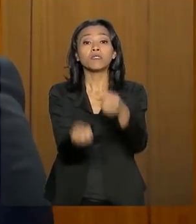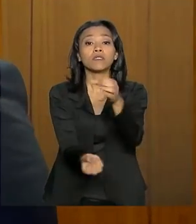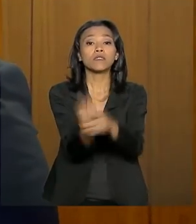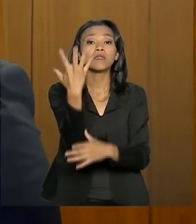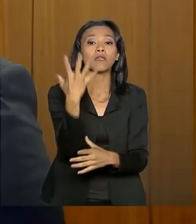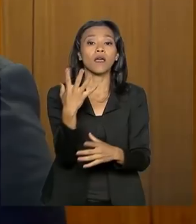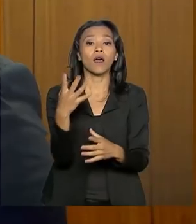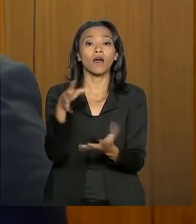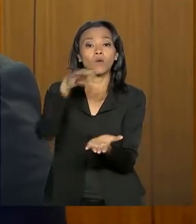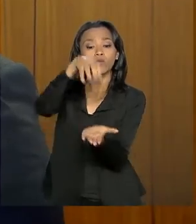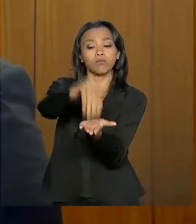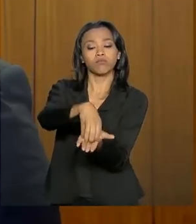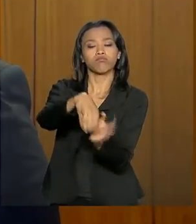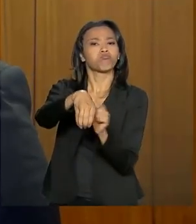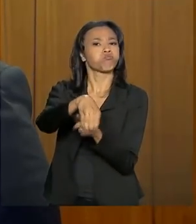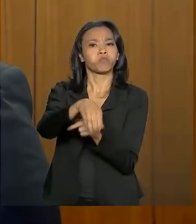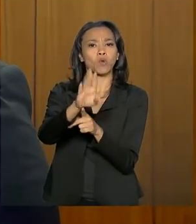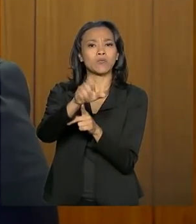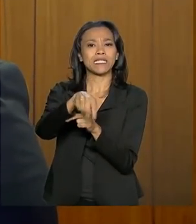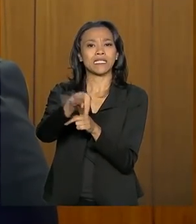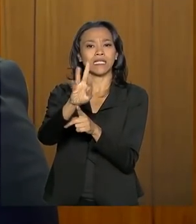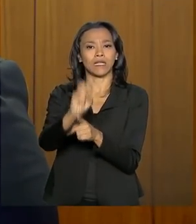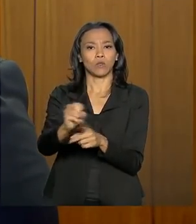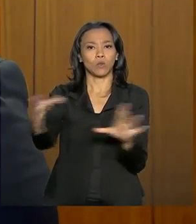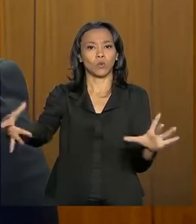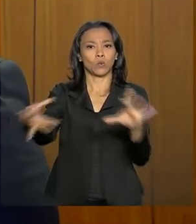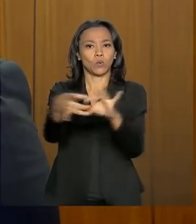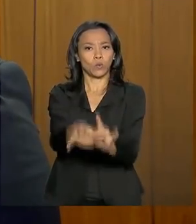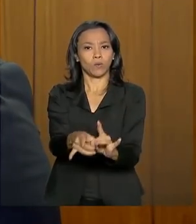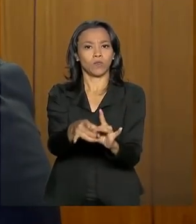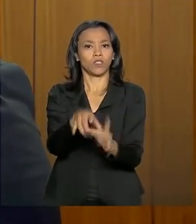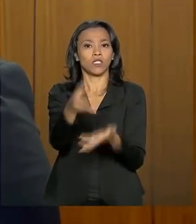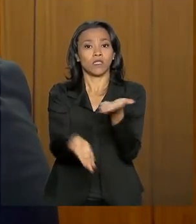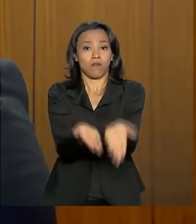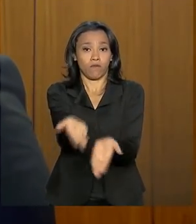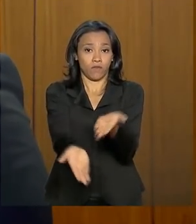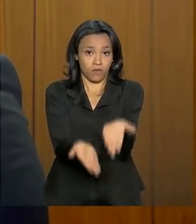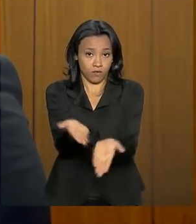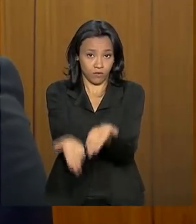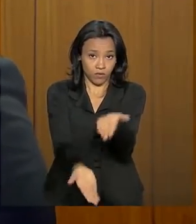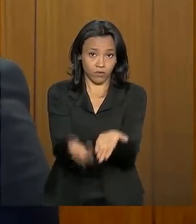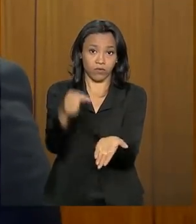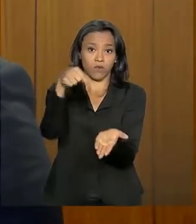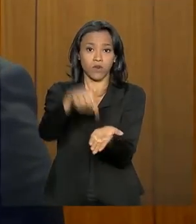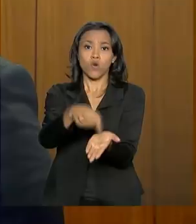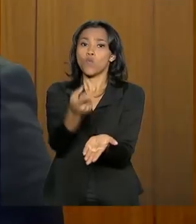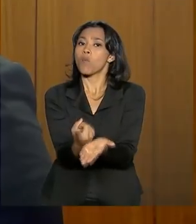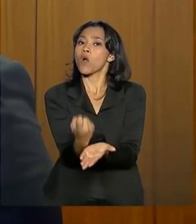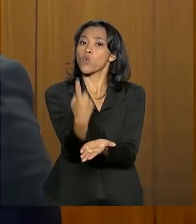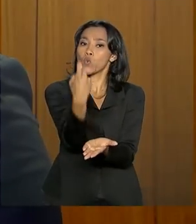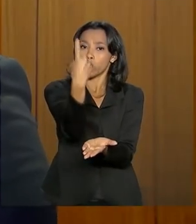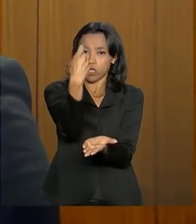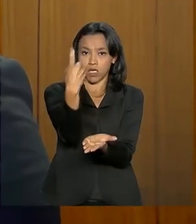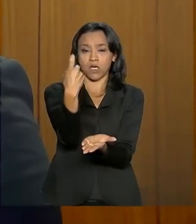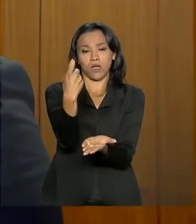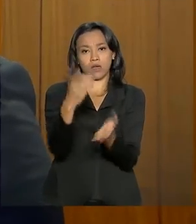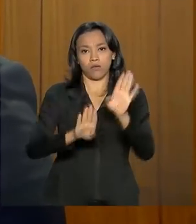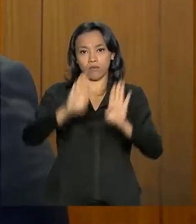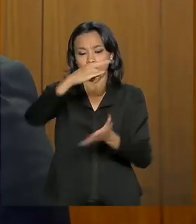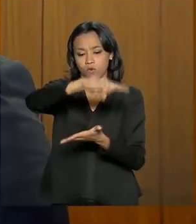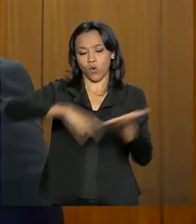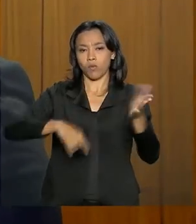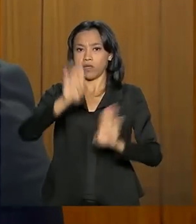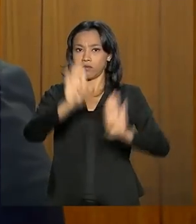integrado de serviços Para que seja feita uma única licitação E uma única